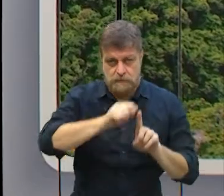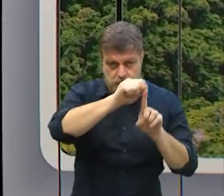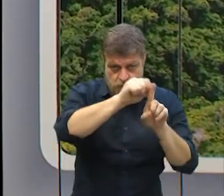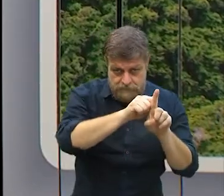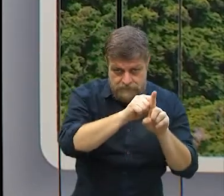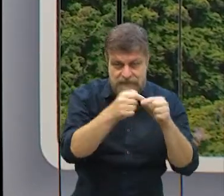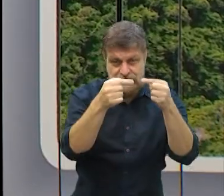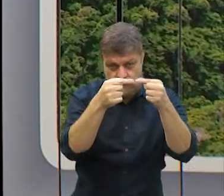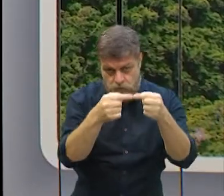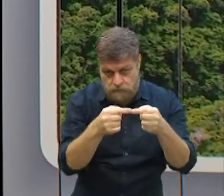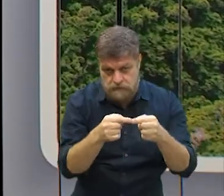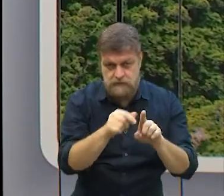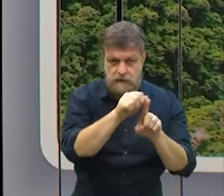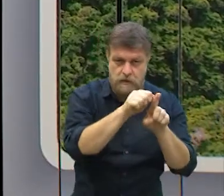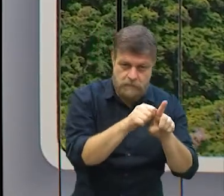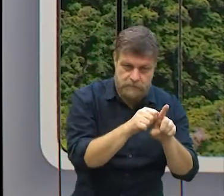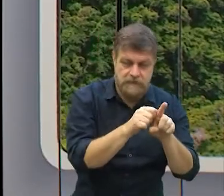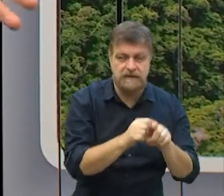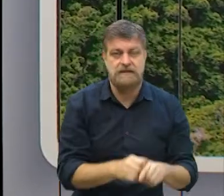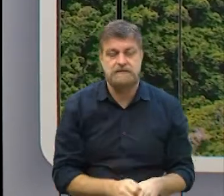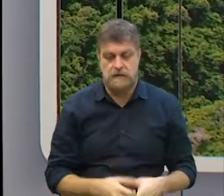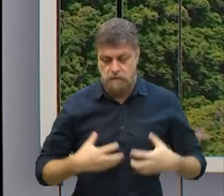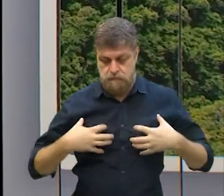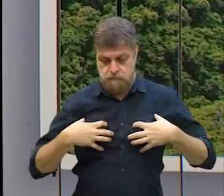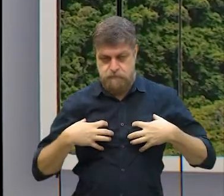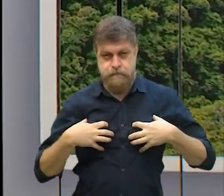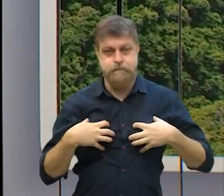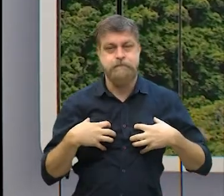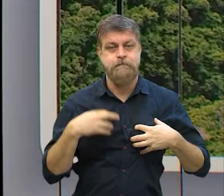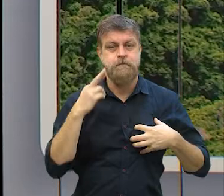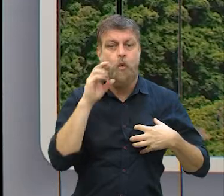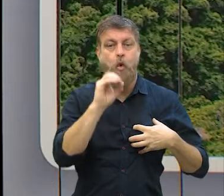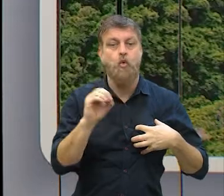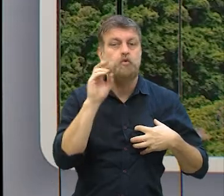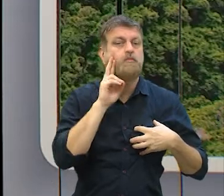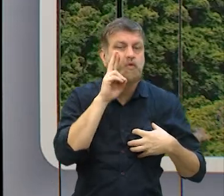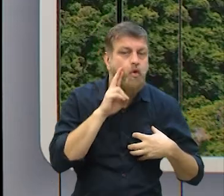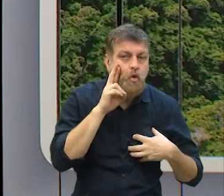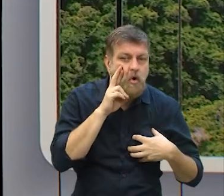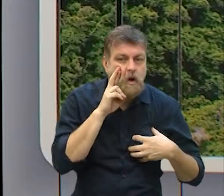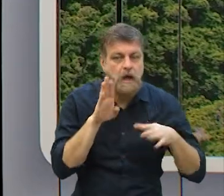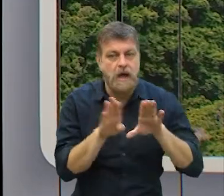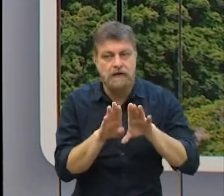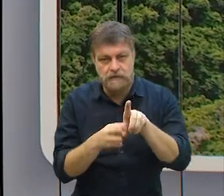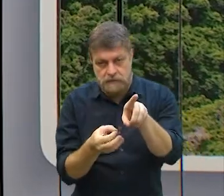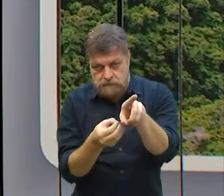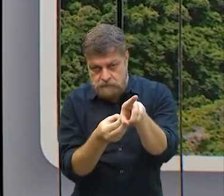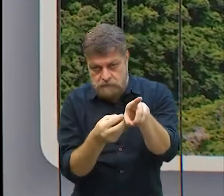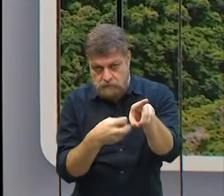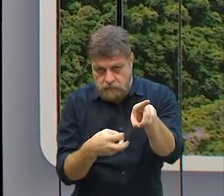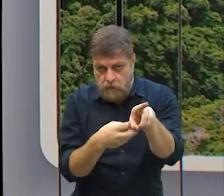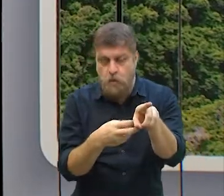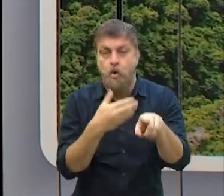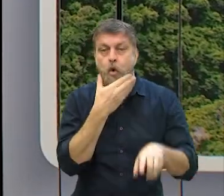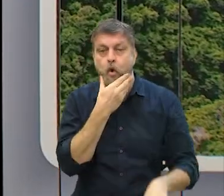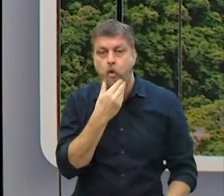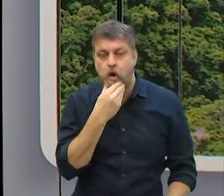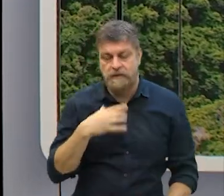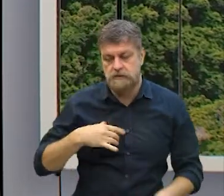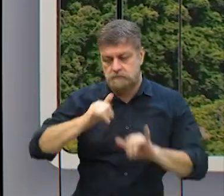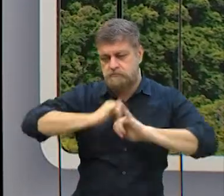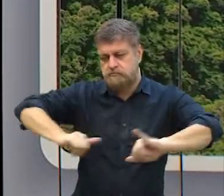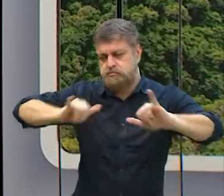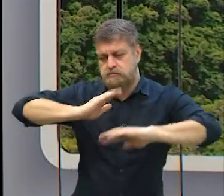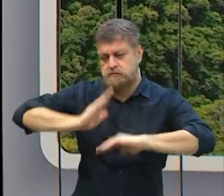nos meses que são alusivos, seja ao câncer de mama, seja ao câncer de próstata, que a gente faça coisas de forma